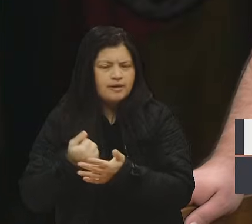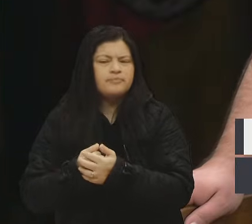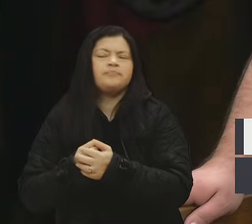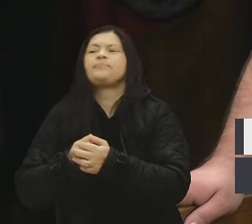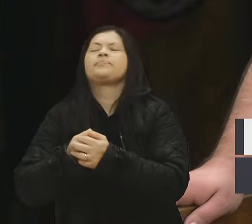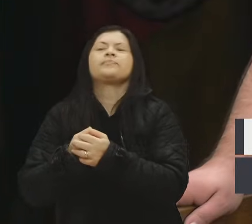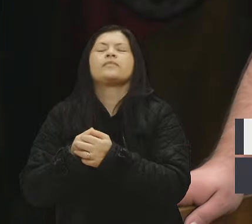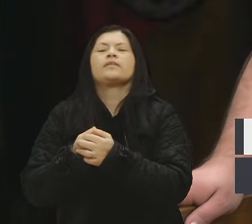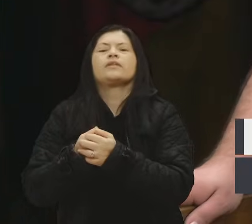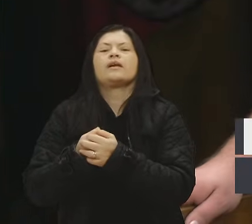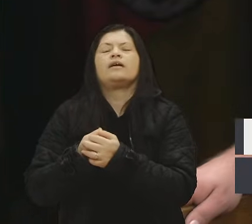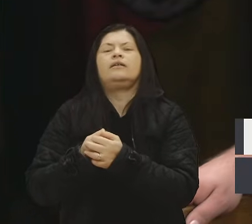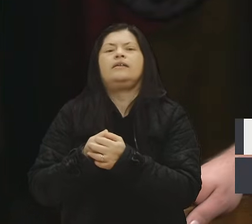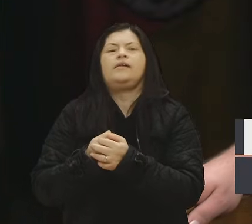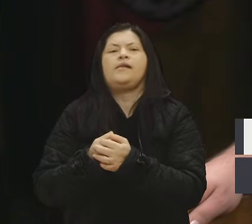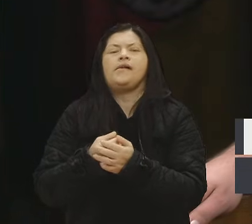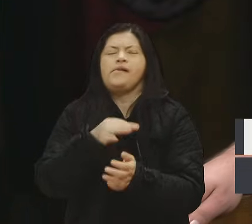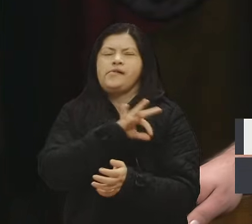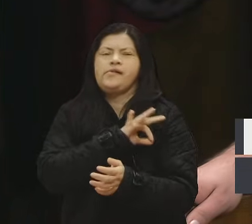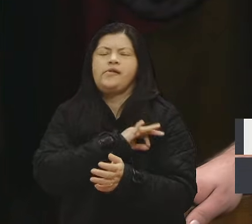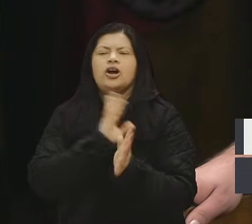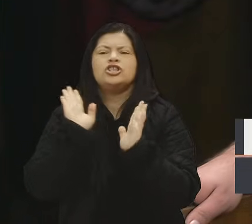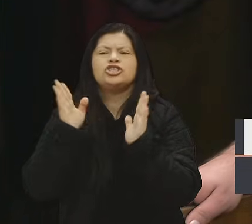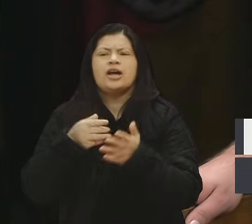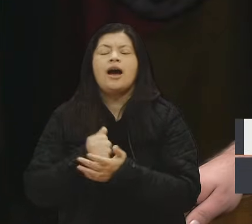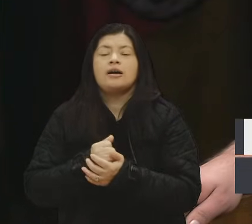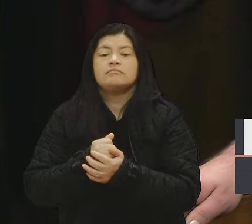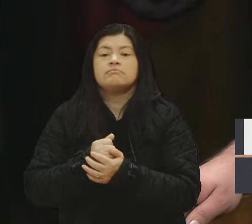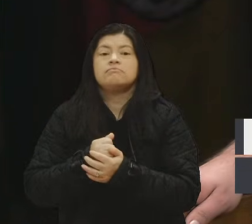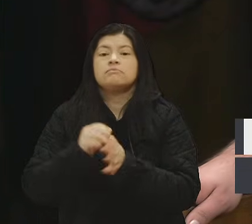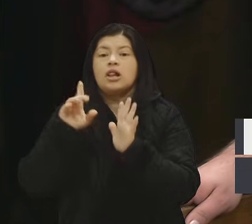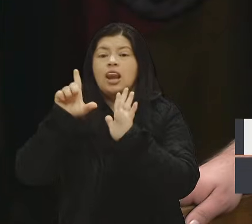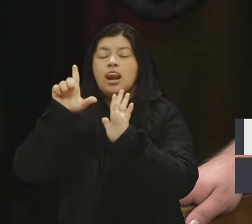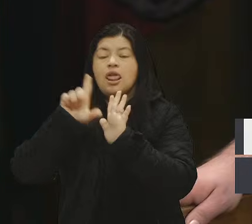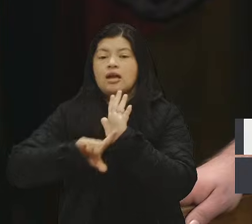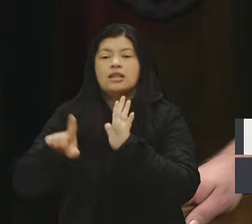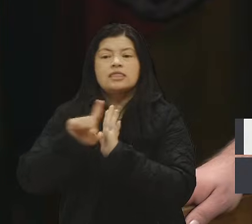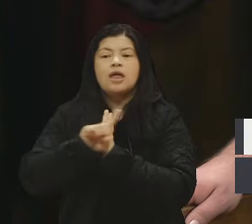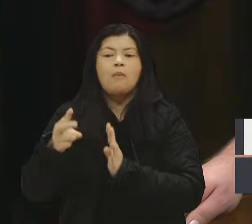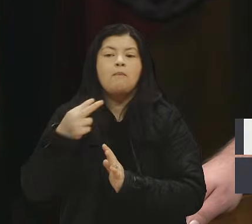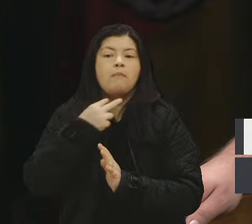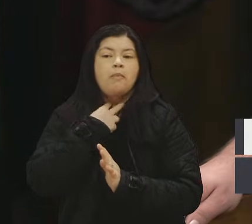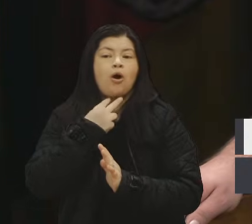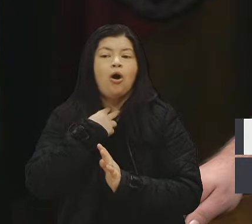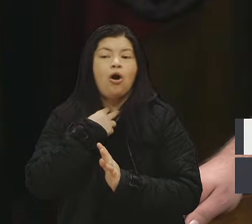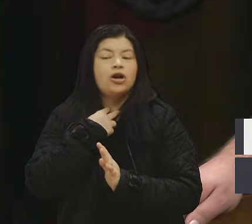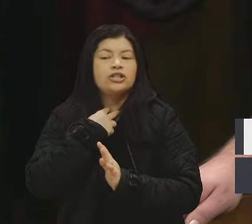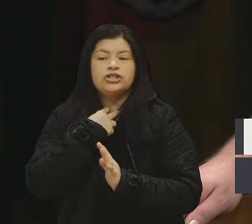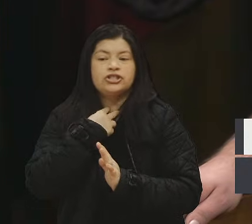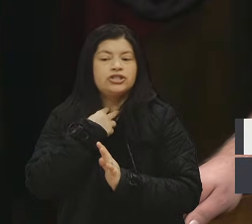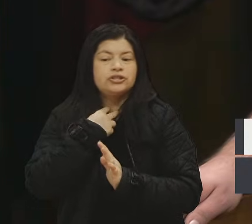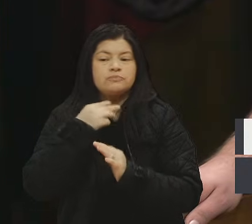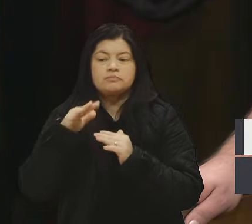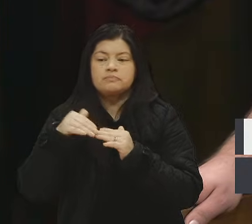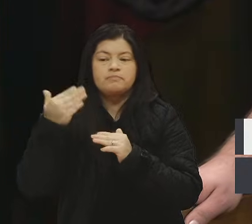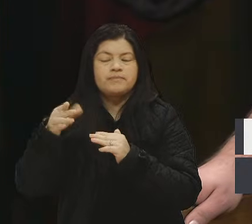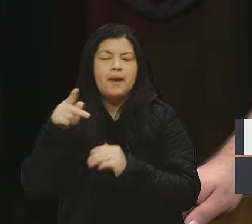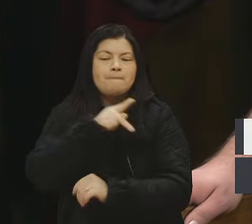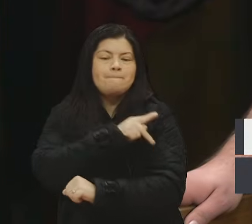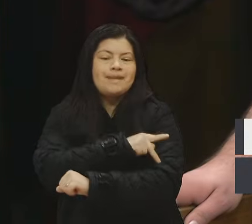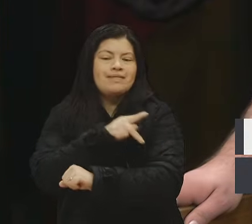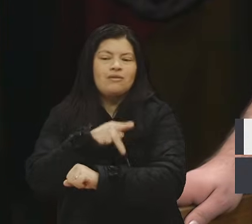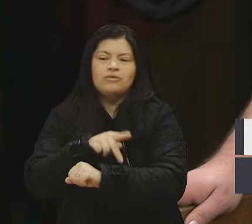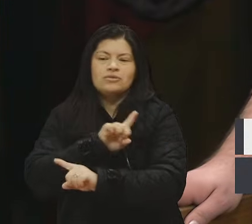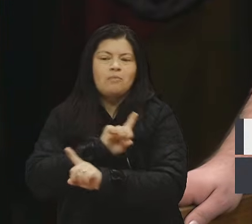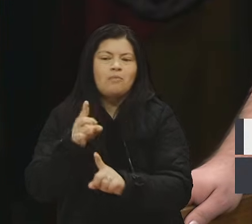Brigada, legalmente eles também não podem interferir na parte pedagógica.